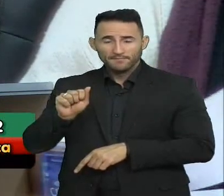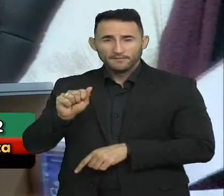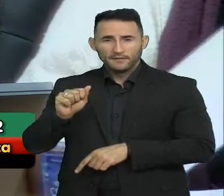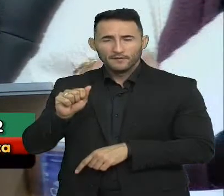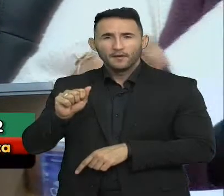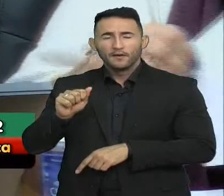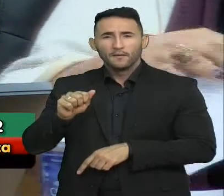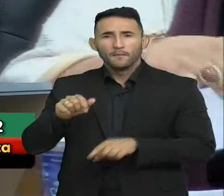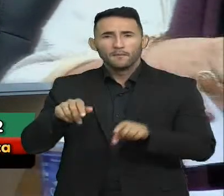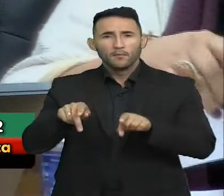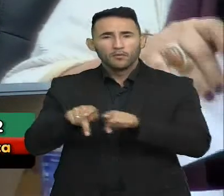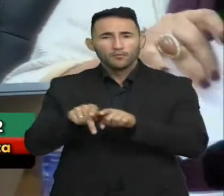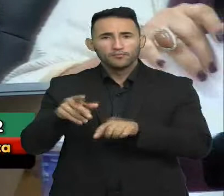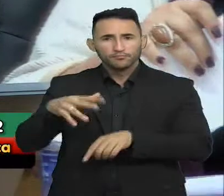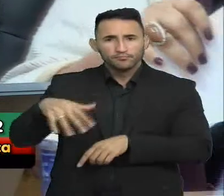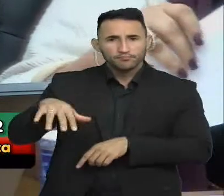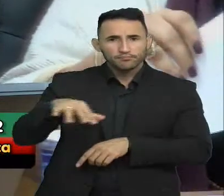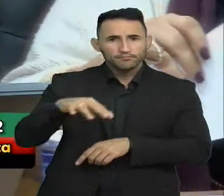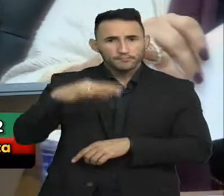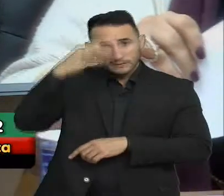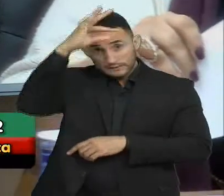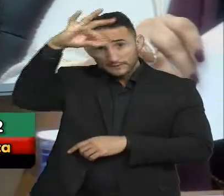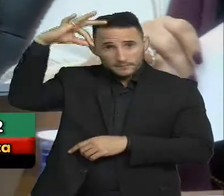que é do segmento espírita.